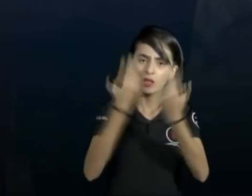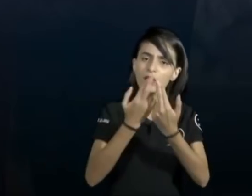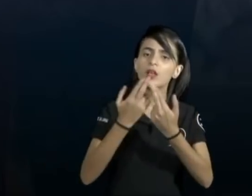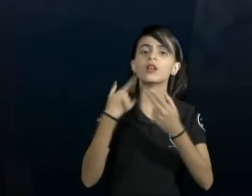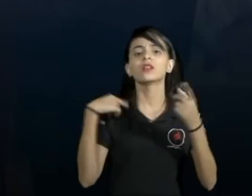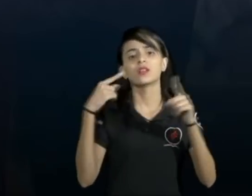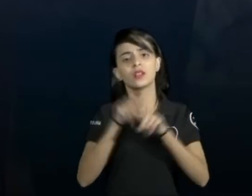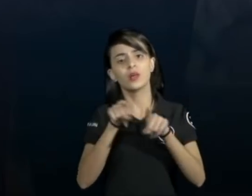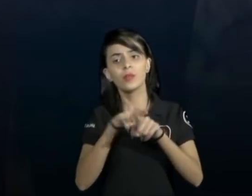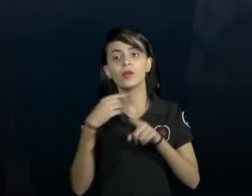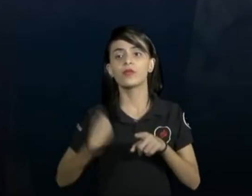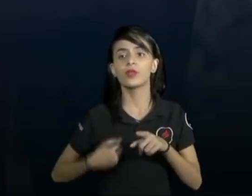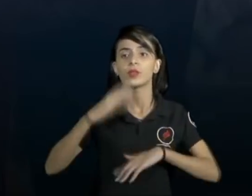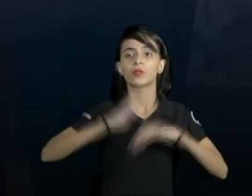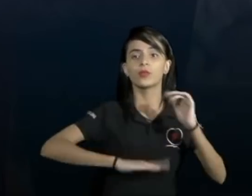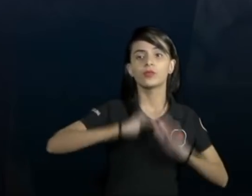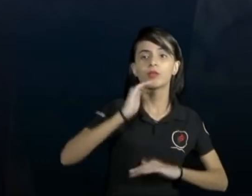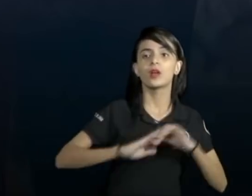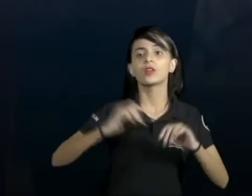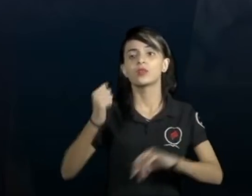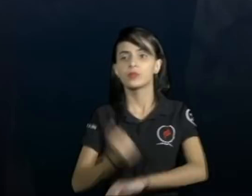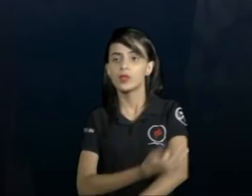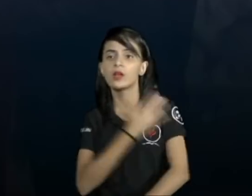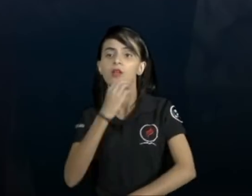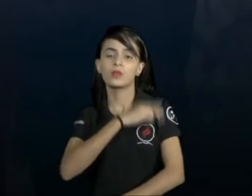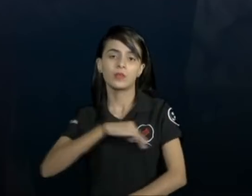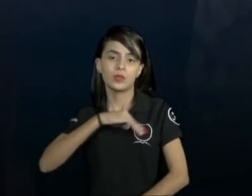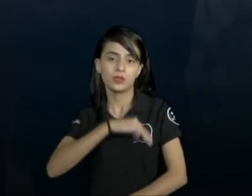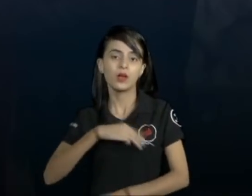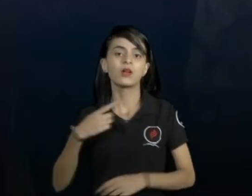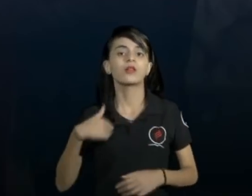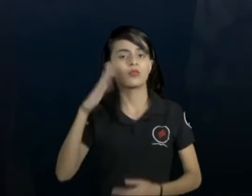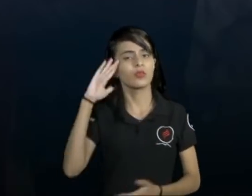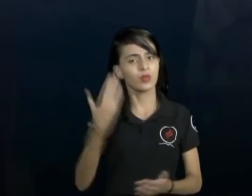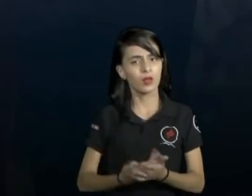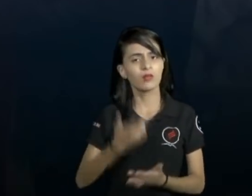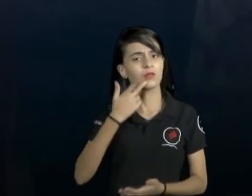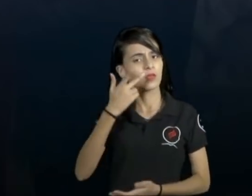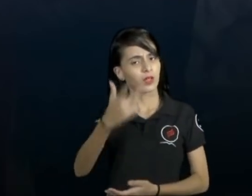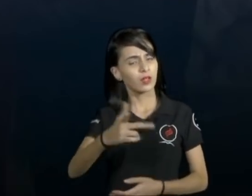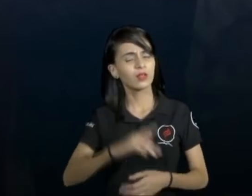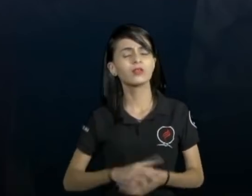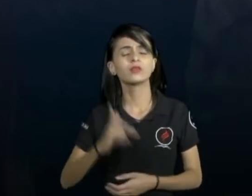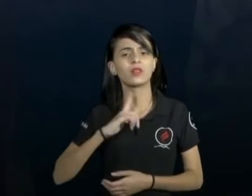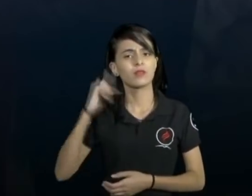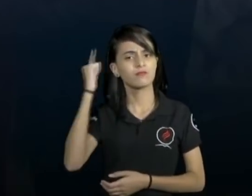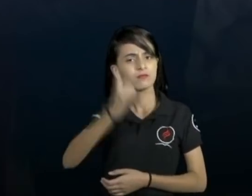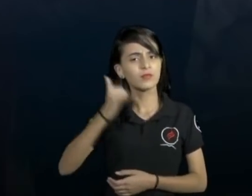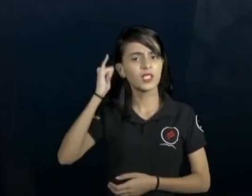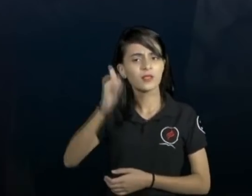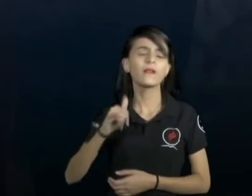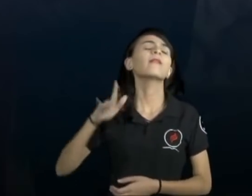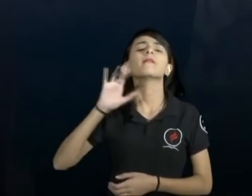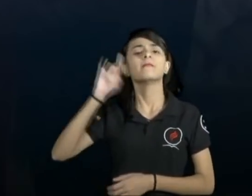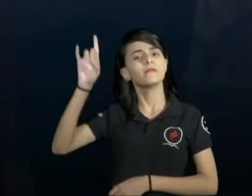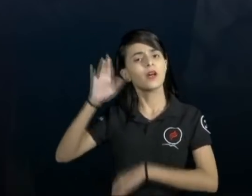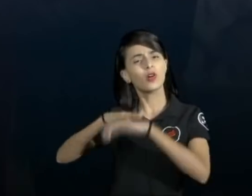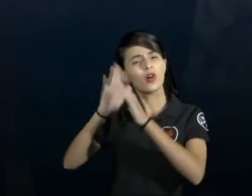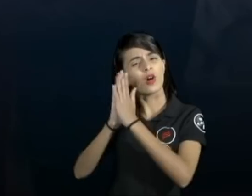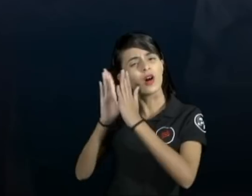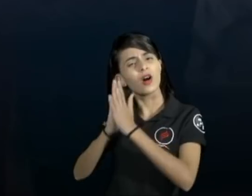se a já na vida profissional emocional e ministerial eu creio que eu tô falando eu tenho dito isso pra Deus pode se preparar